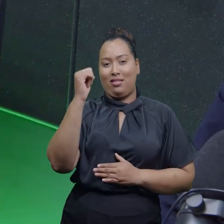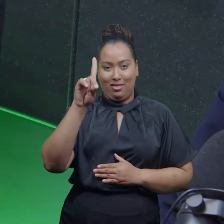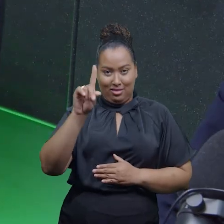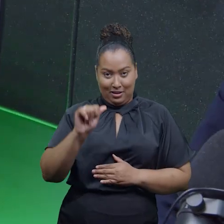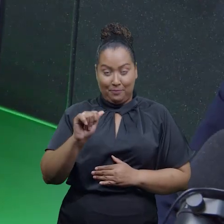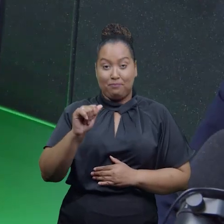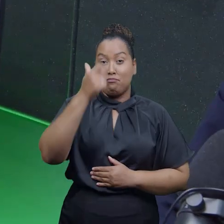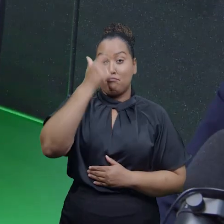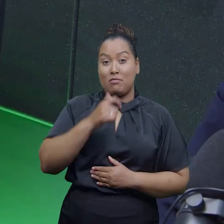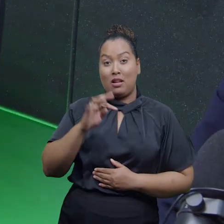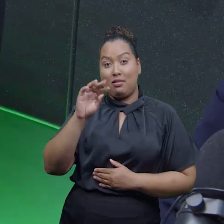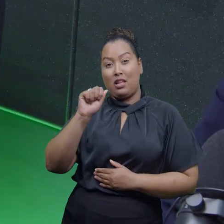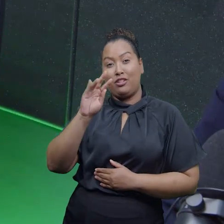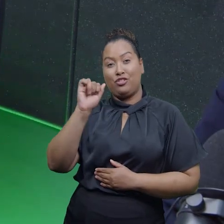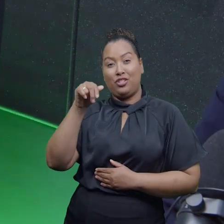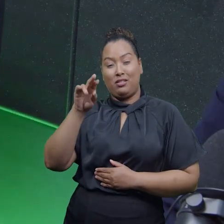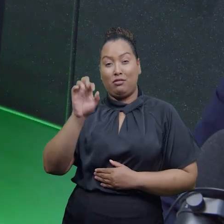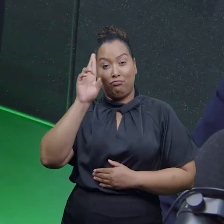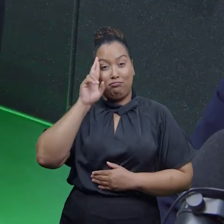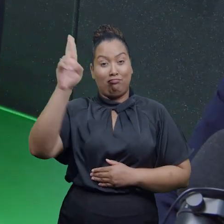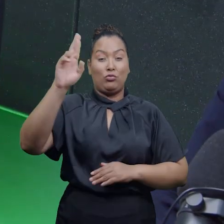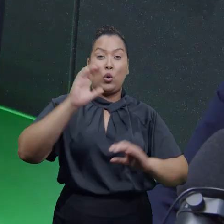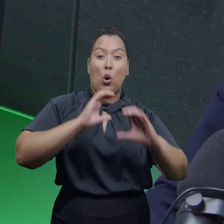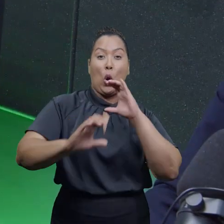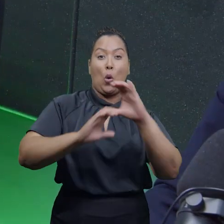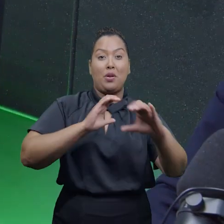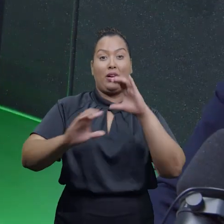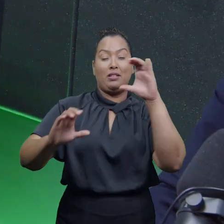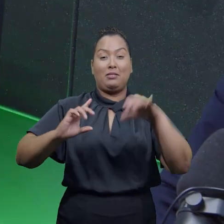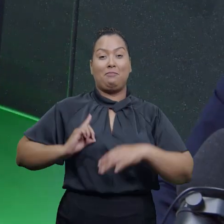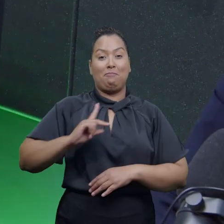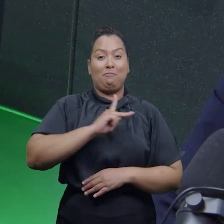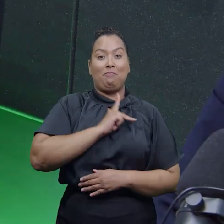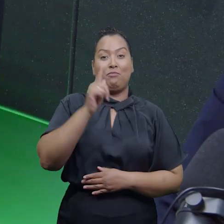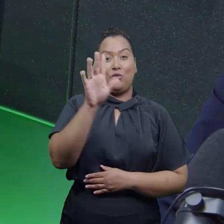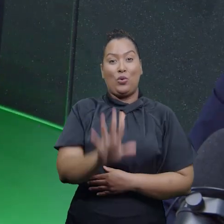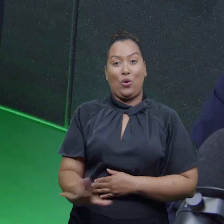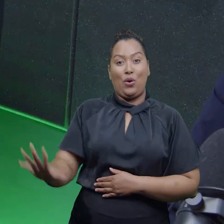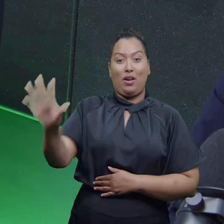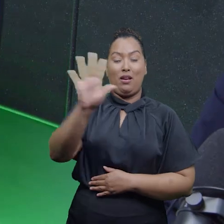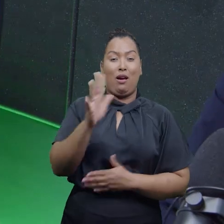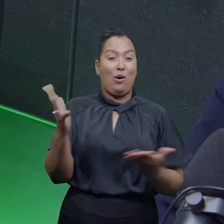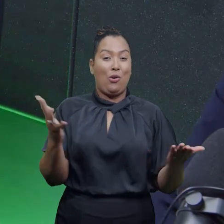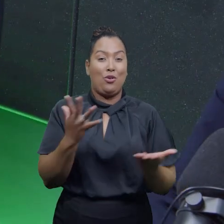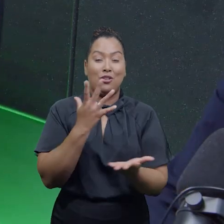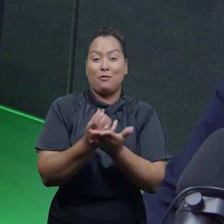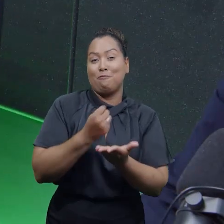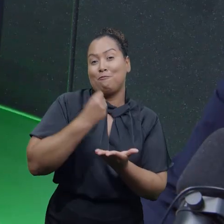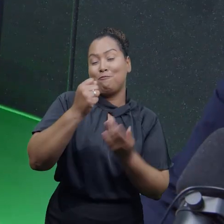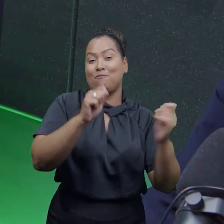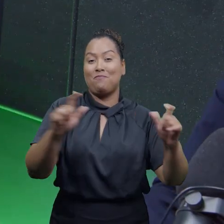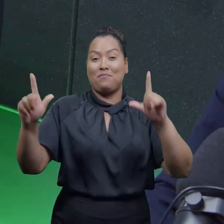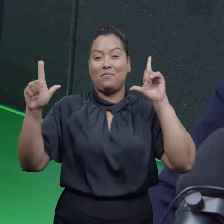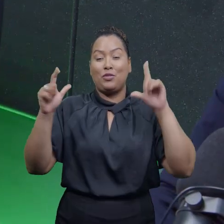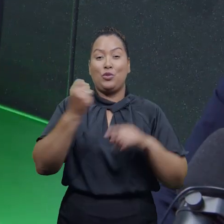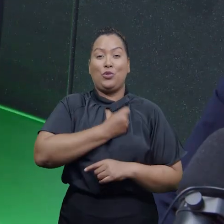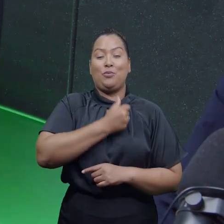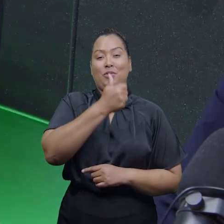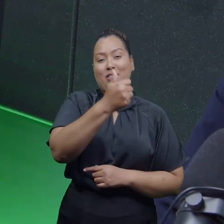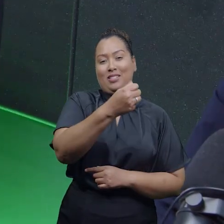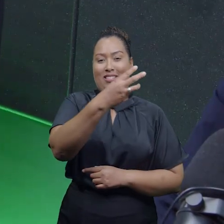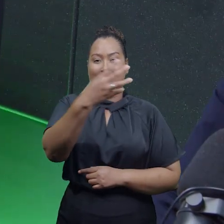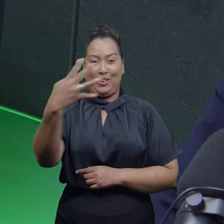Meu nome é Tatiane Pimentel, eu sou diretora de comunicação da Defensoria Pública do Estado de Goiás e este é o podcast